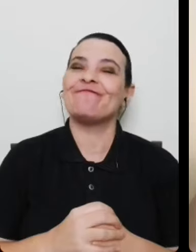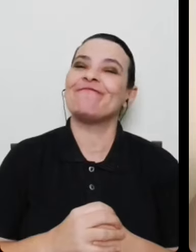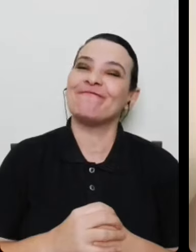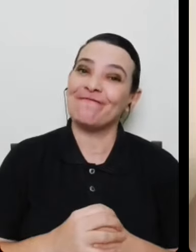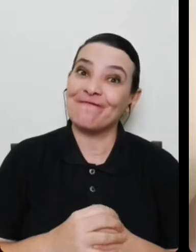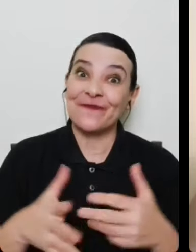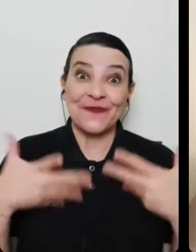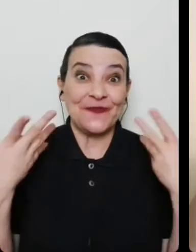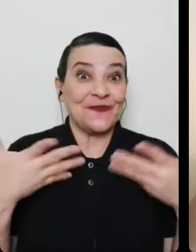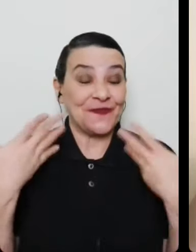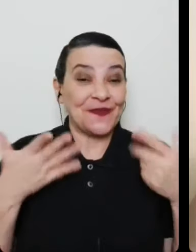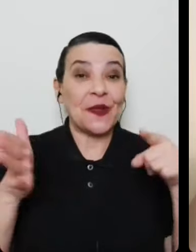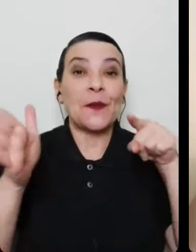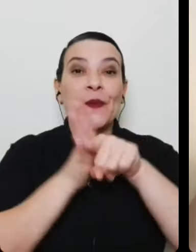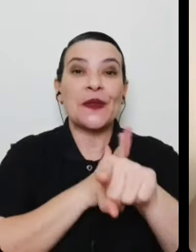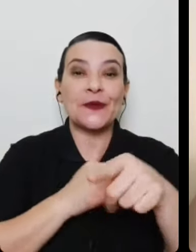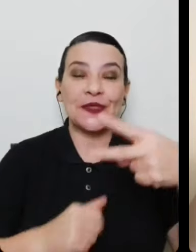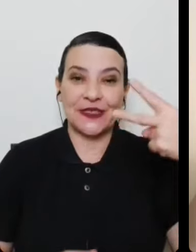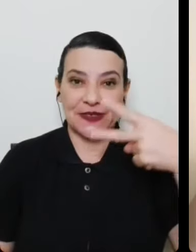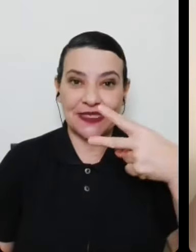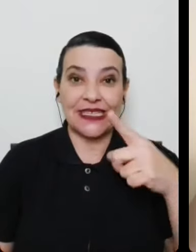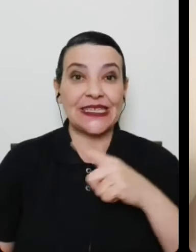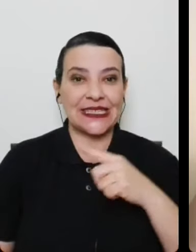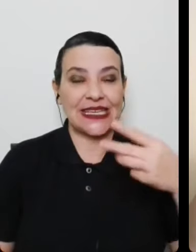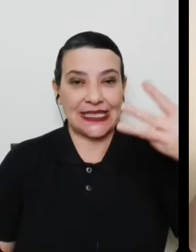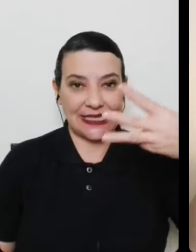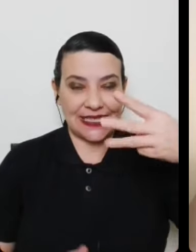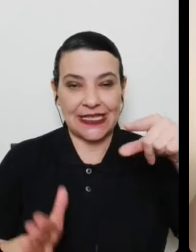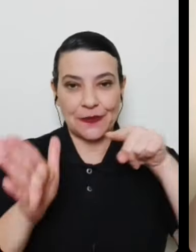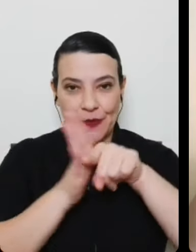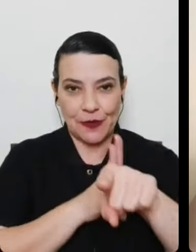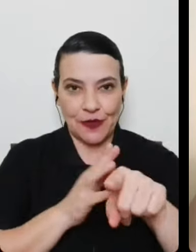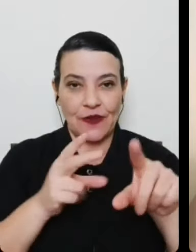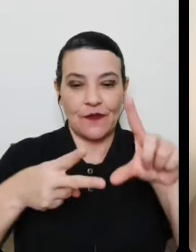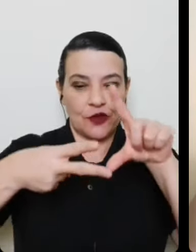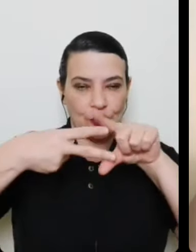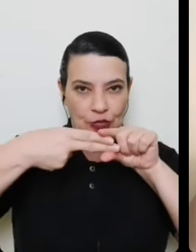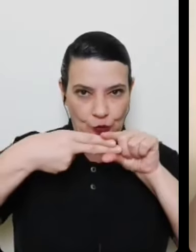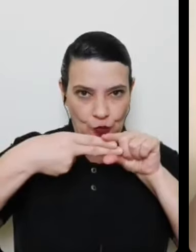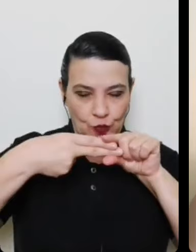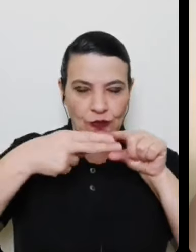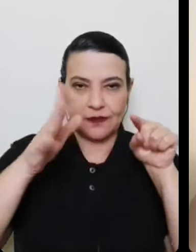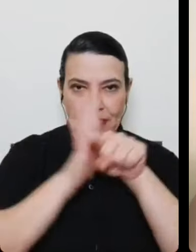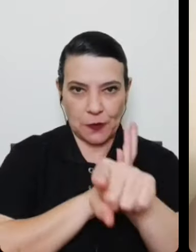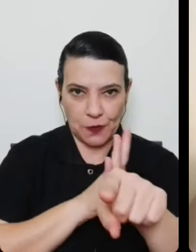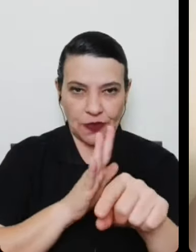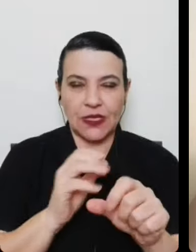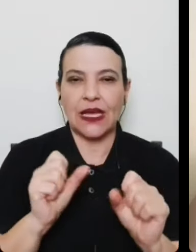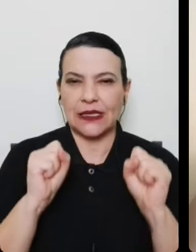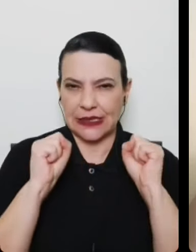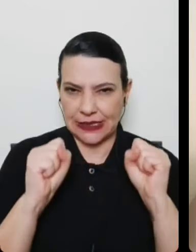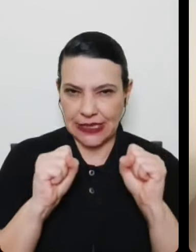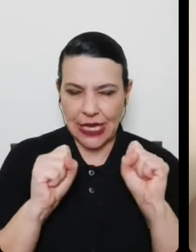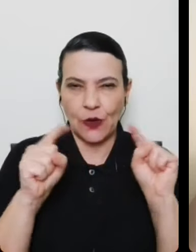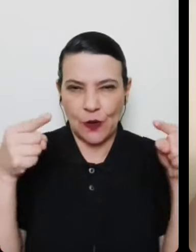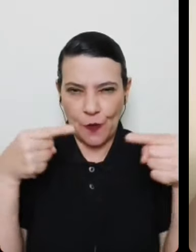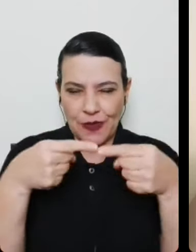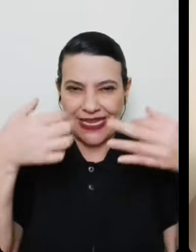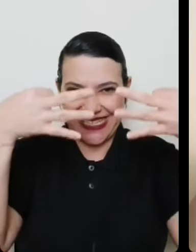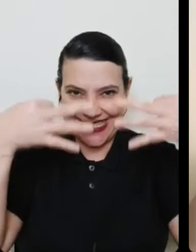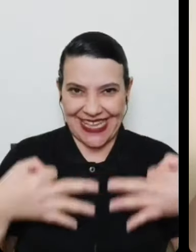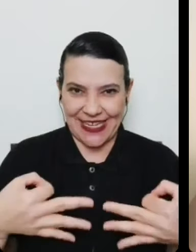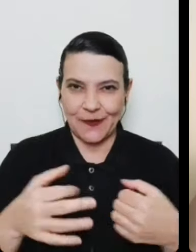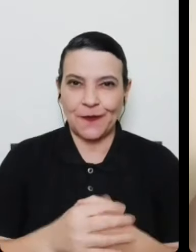animou aqui, tem duas perguntinhas, na verdade tem três, mas eu vou juntar duas numa só, que eu acho que elas vão casar direitinho, né? Só